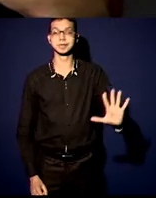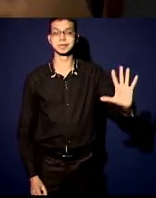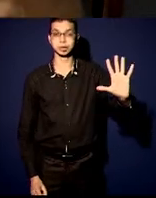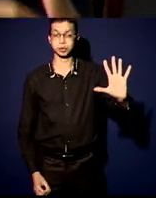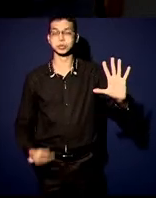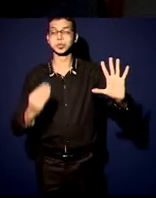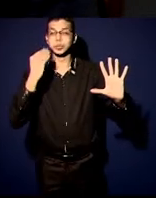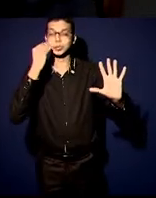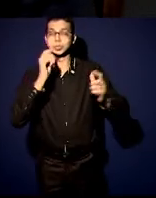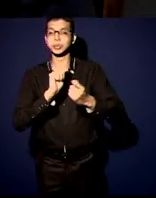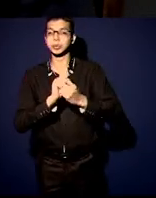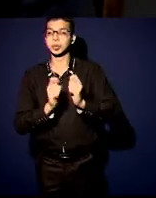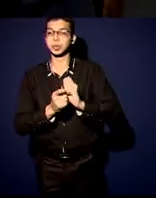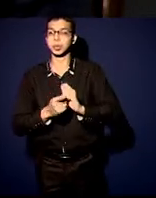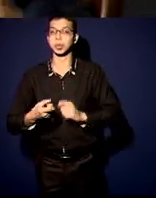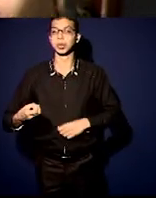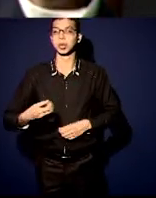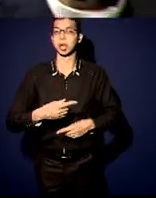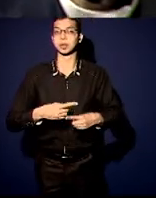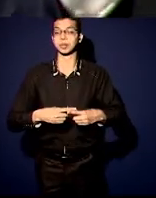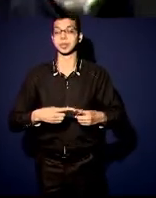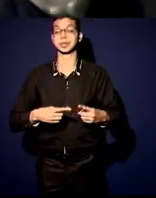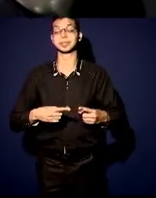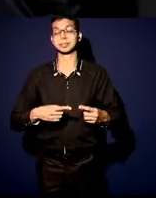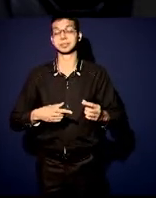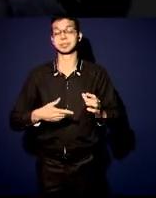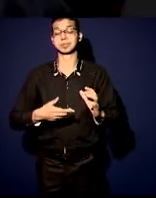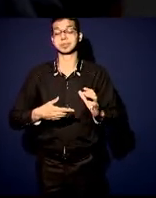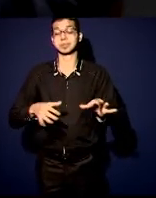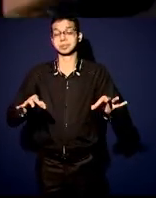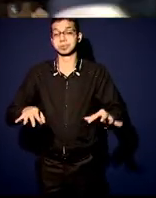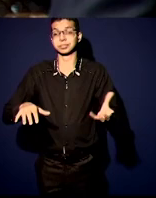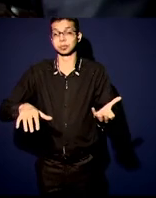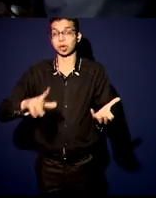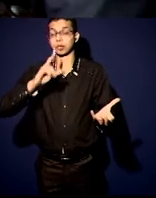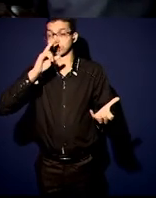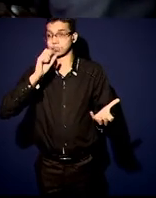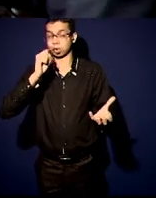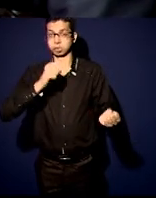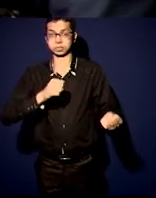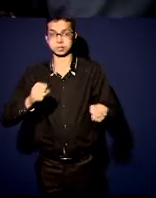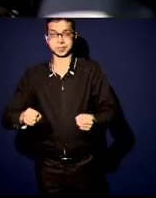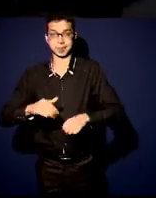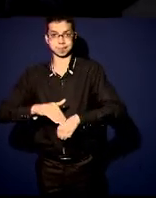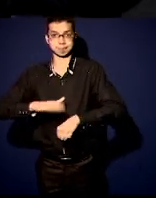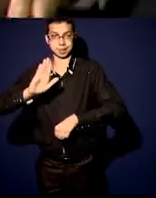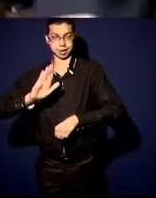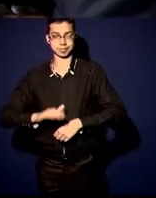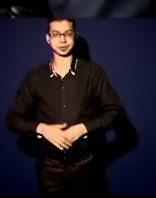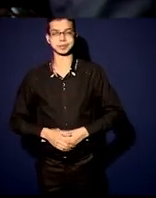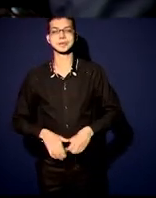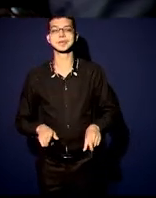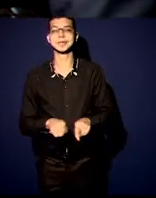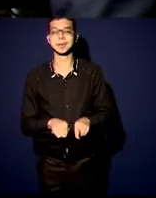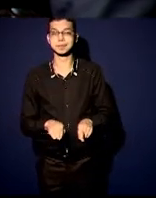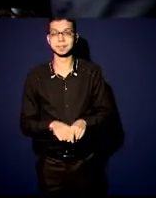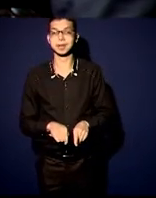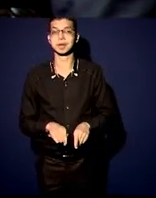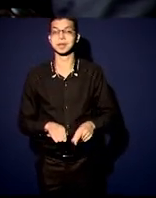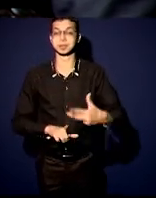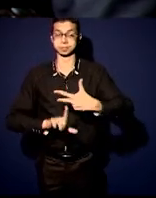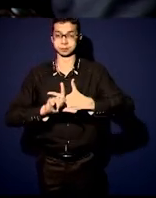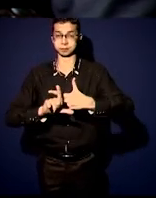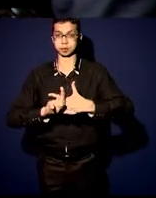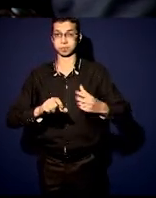ganhando maior poder o resultado indica além do seu prestígio pessoal o maior poder do Legislativo